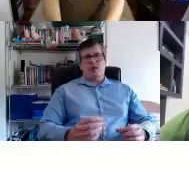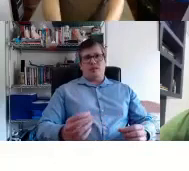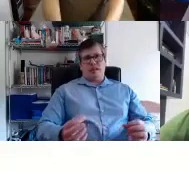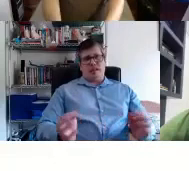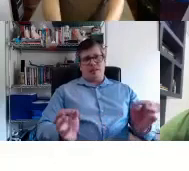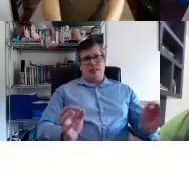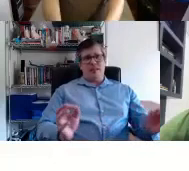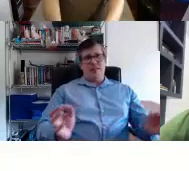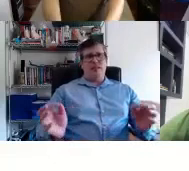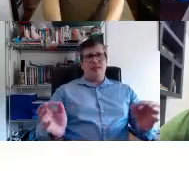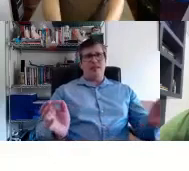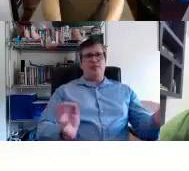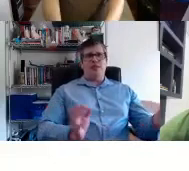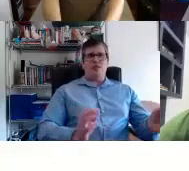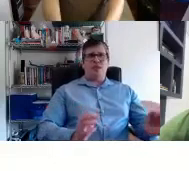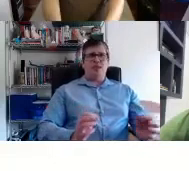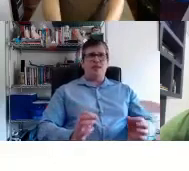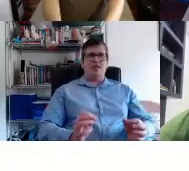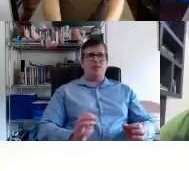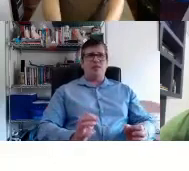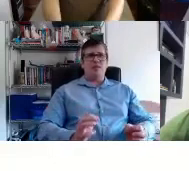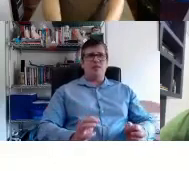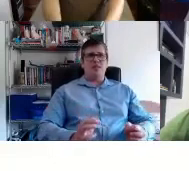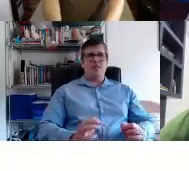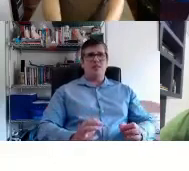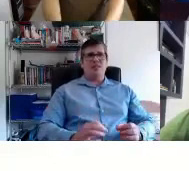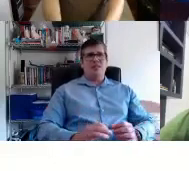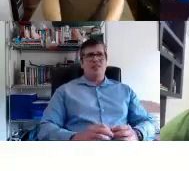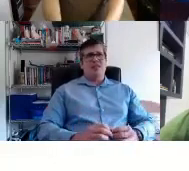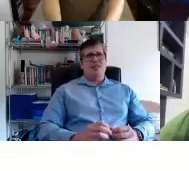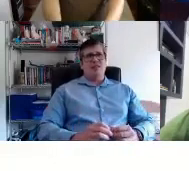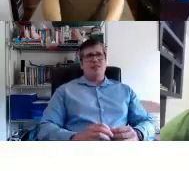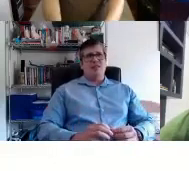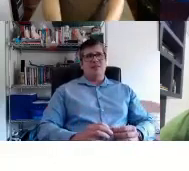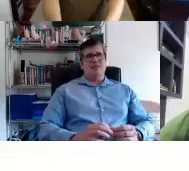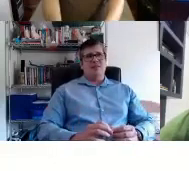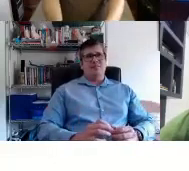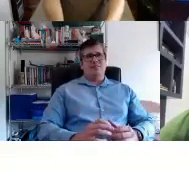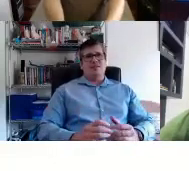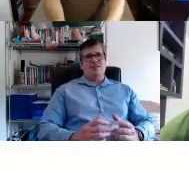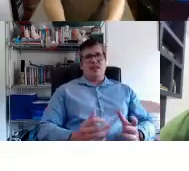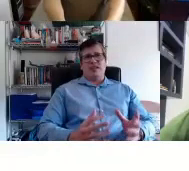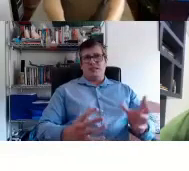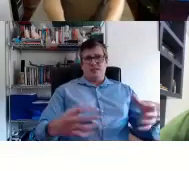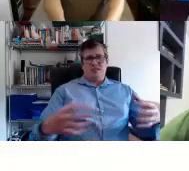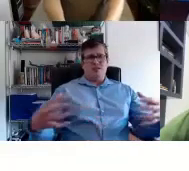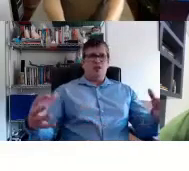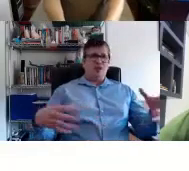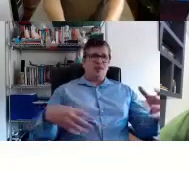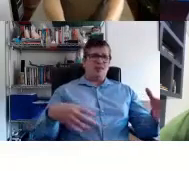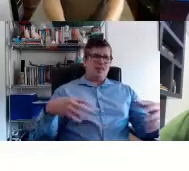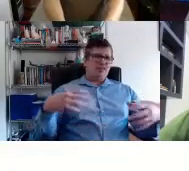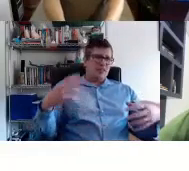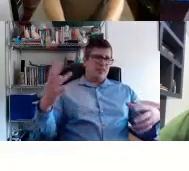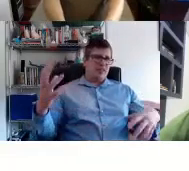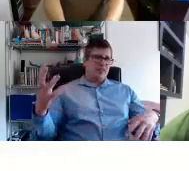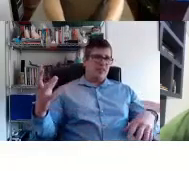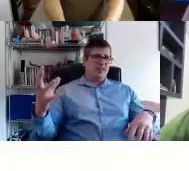a saída de mangueiras para instrumentar esses brises? Vai com certeza vai